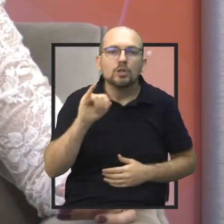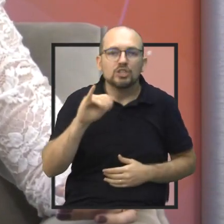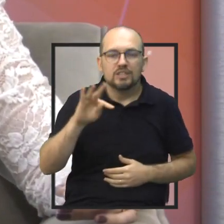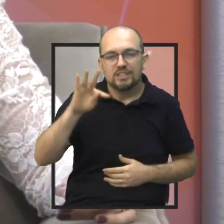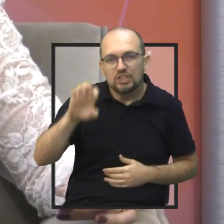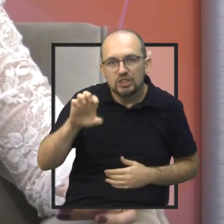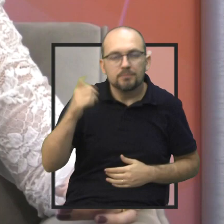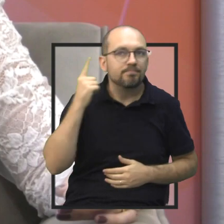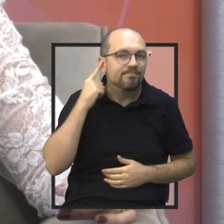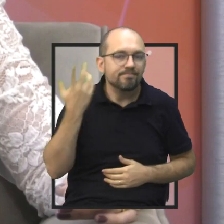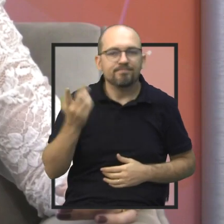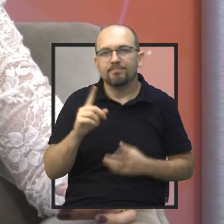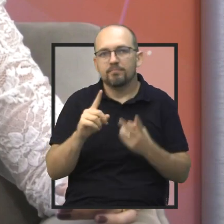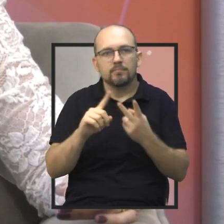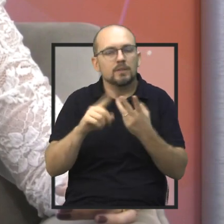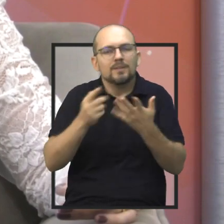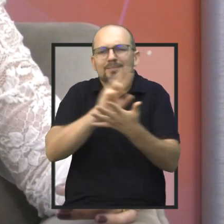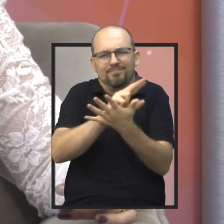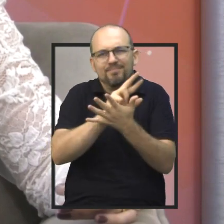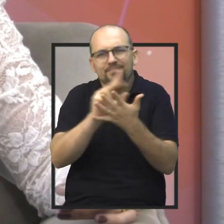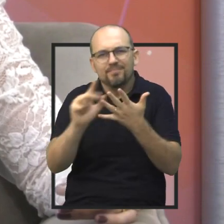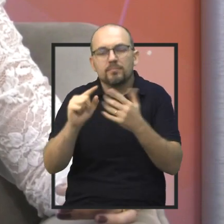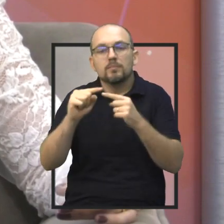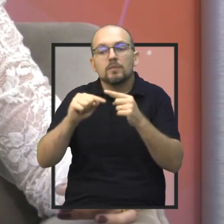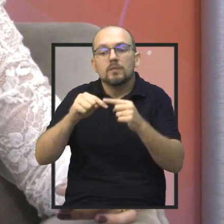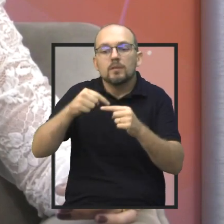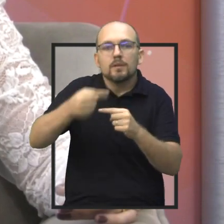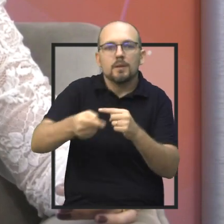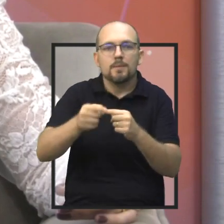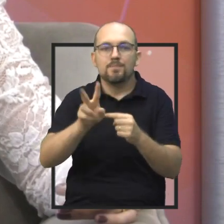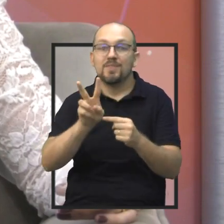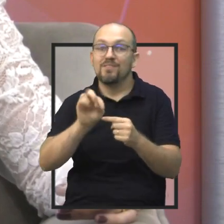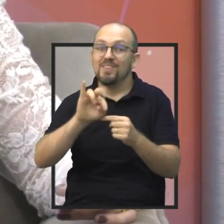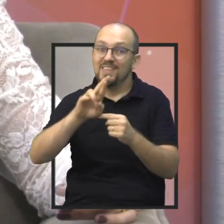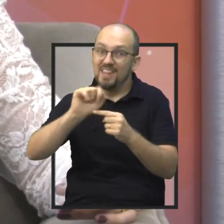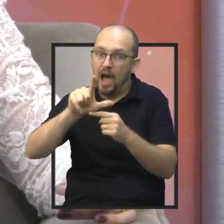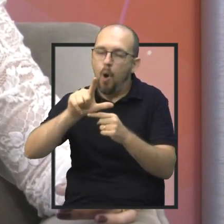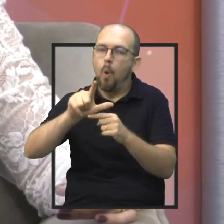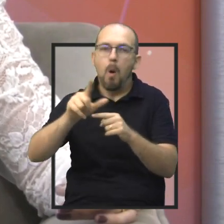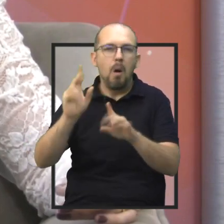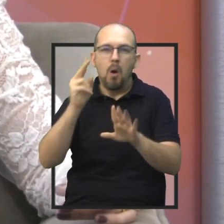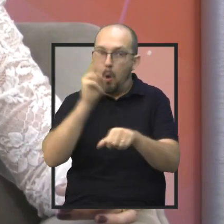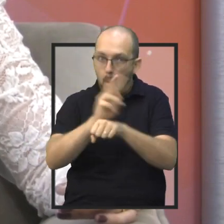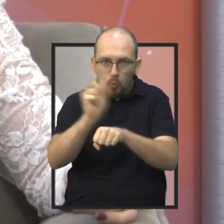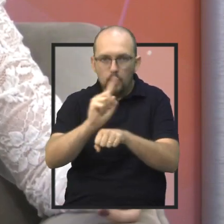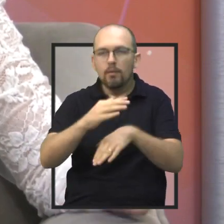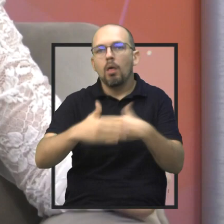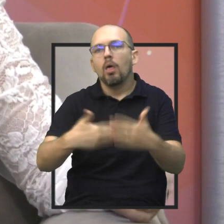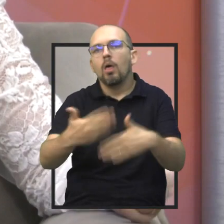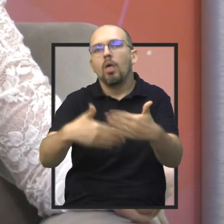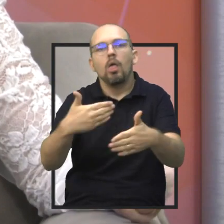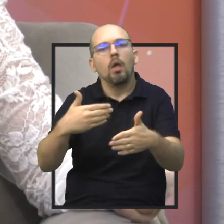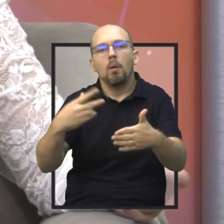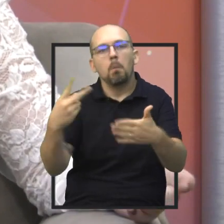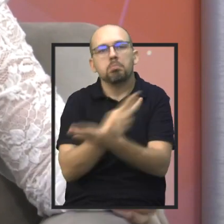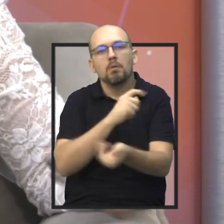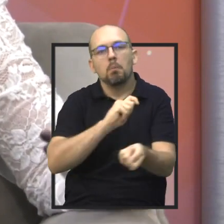vezes ela sobrepõe um quadro viral, né? Que depois acaba virando bacteriano e às vezes necessitando até de